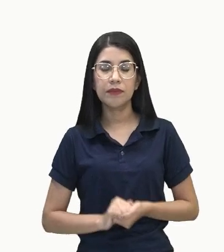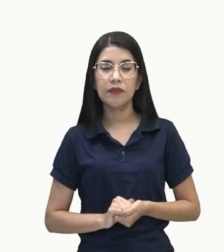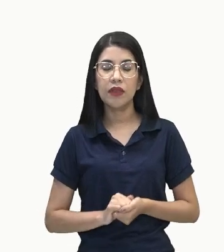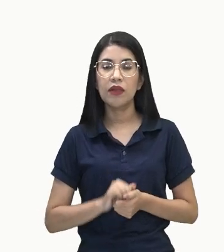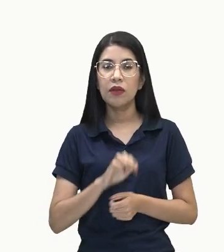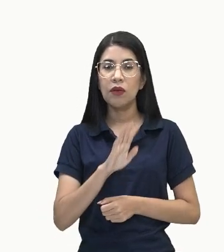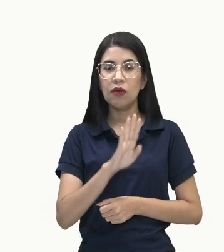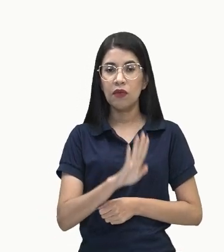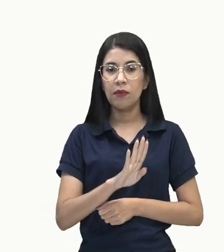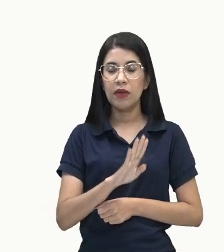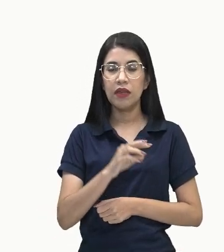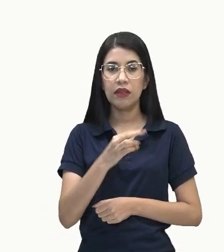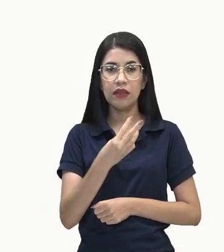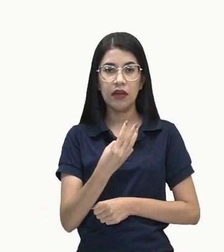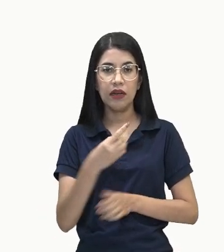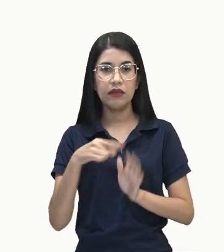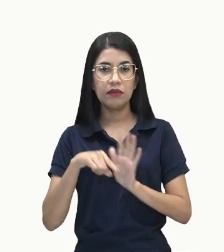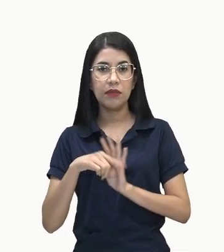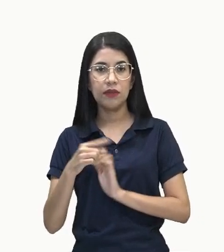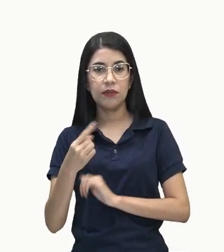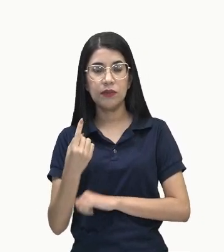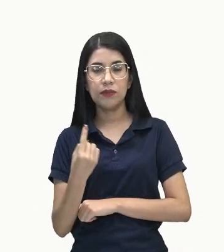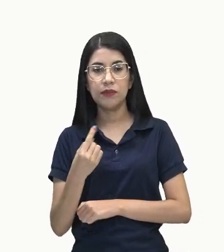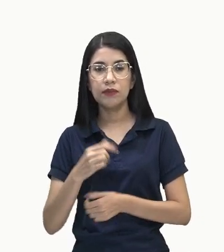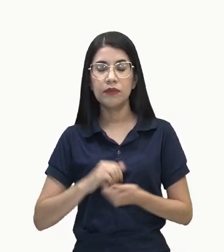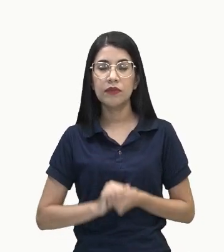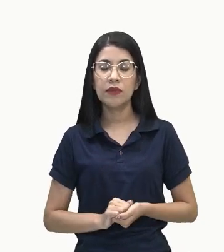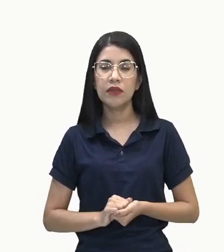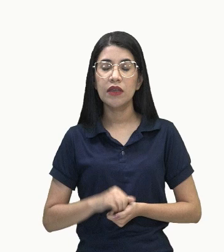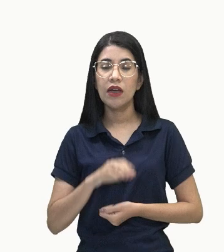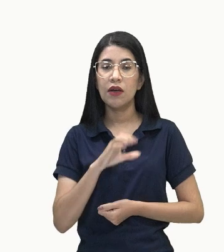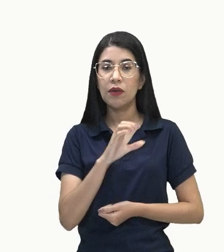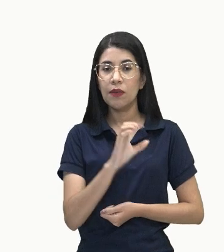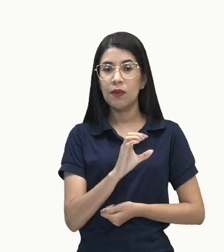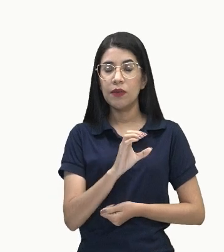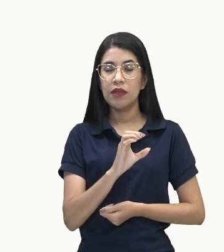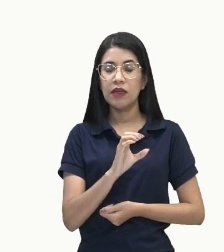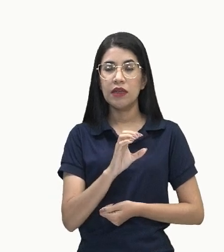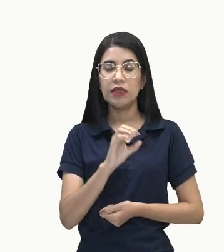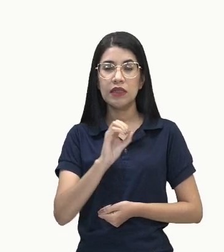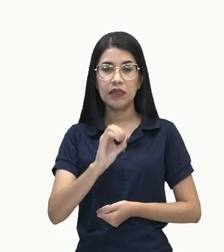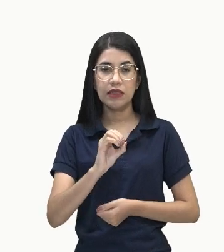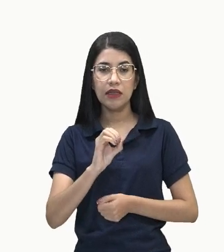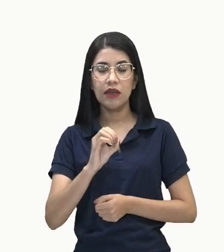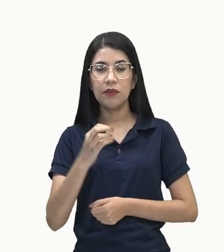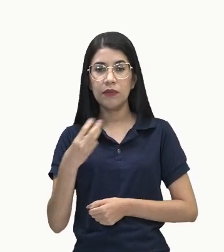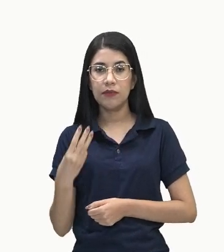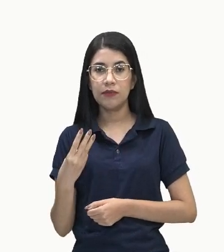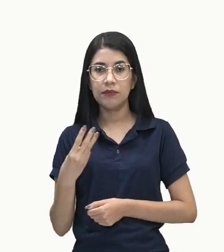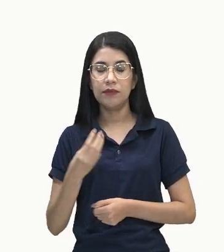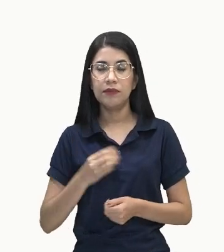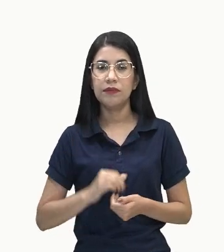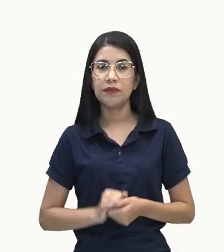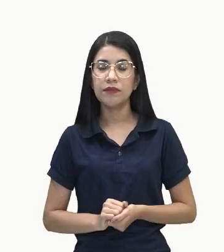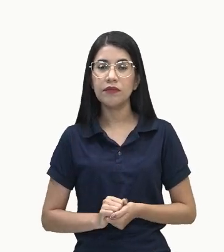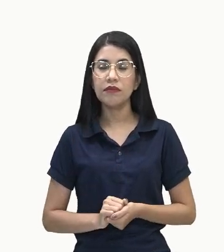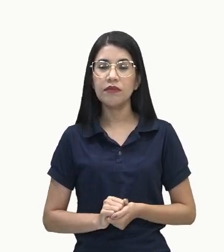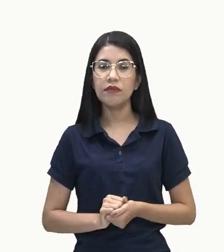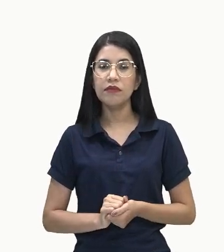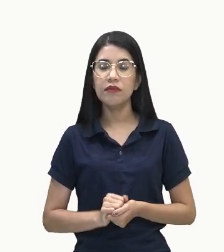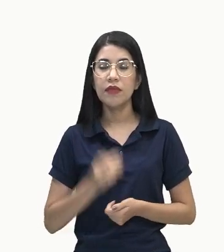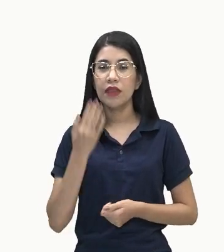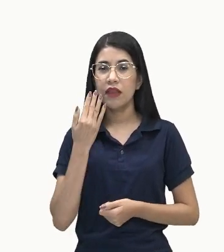B tem coordenadas 3 e menos 1. E o ponto C tem coordenadas 0 e 3. Analisando, então,